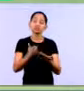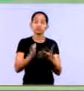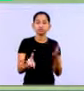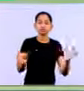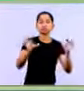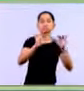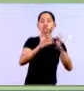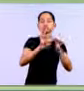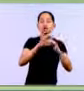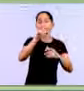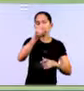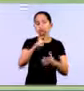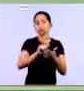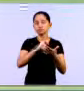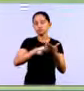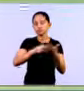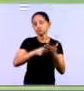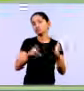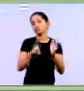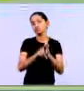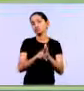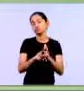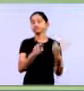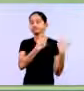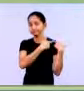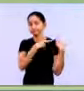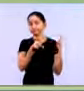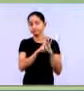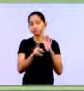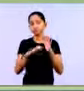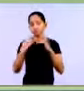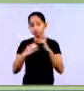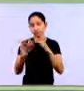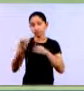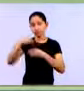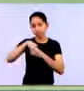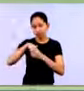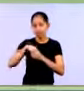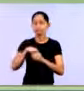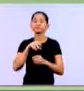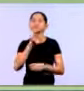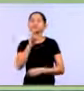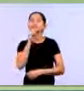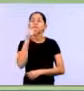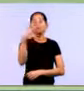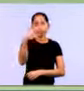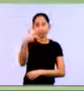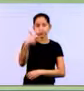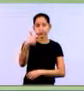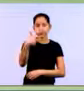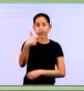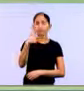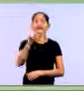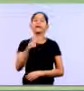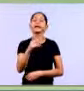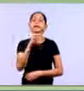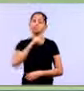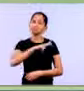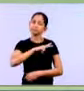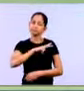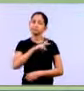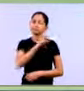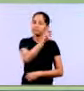de responsabilidade fiscal. A privatividade, que é se aquele tributo foi instituído, a competência foi